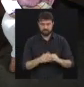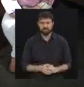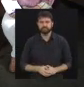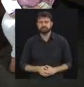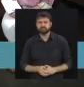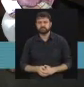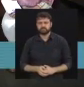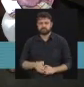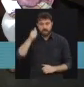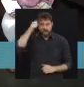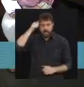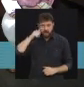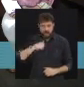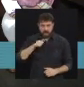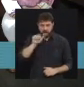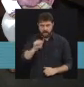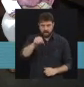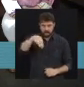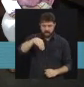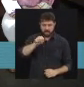Pode. E qual é seu e-mail?